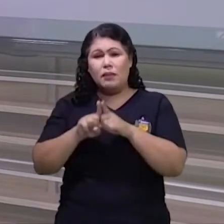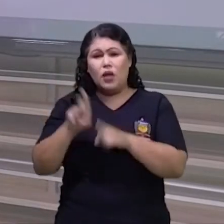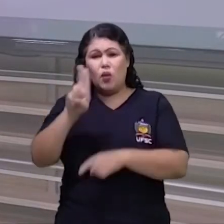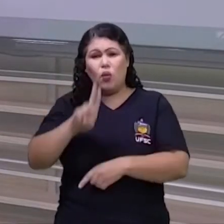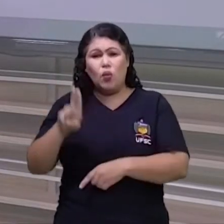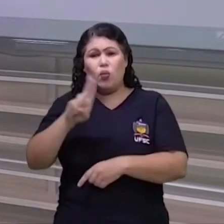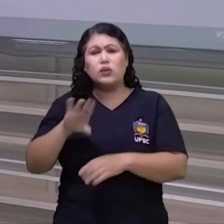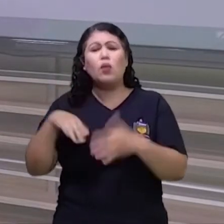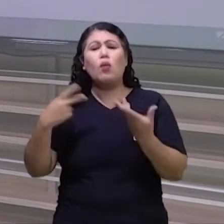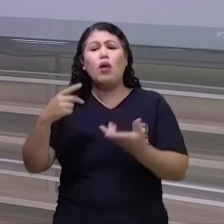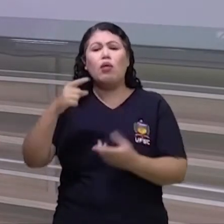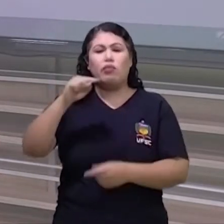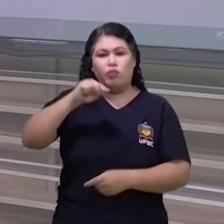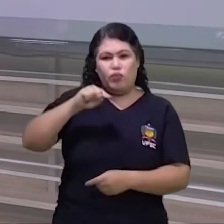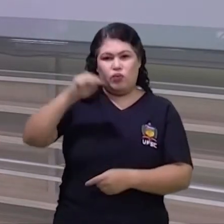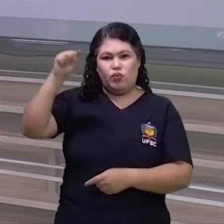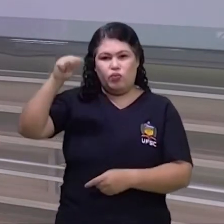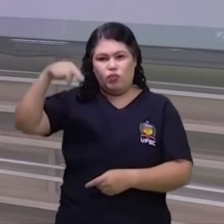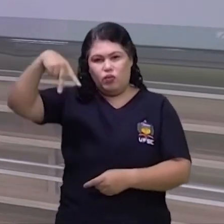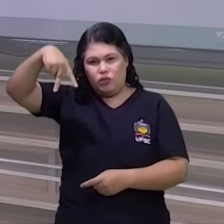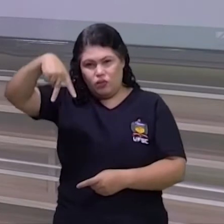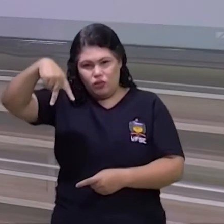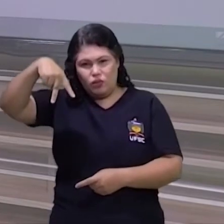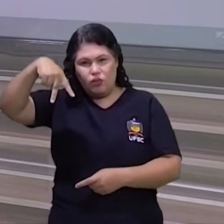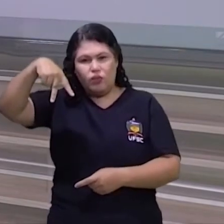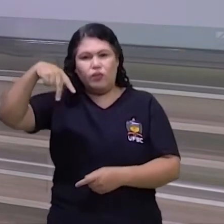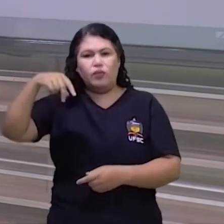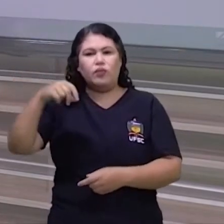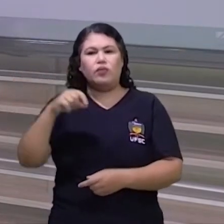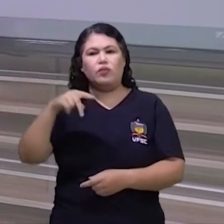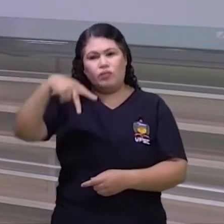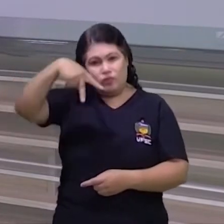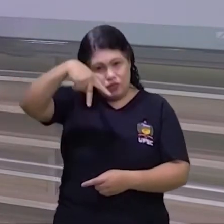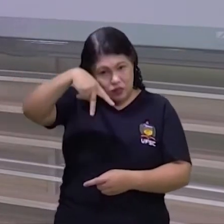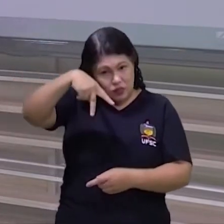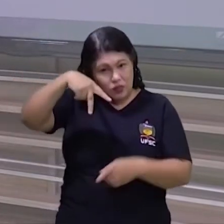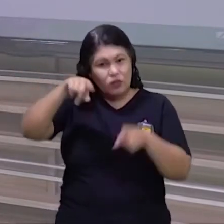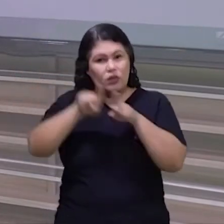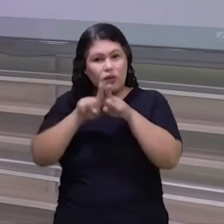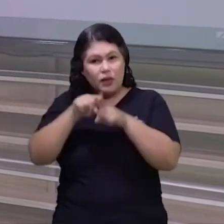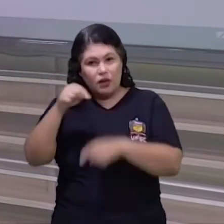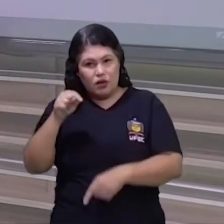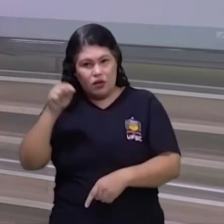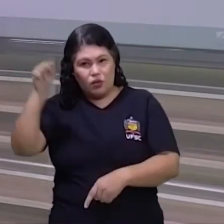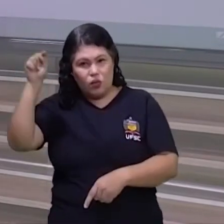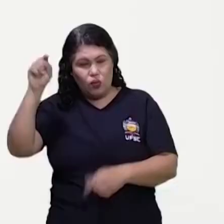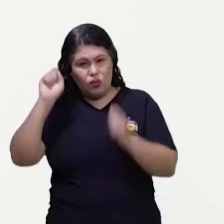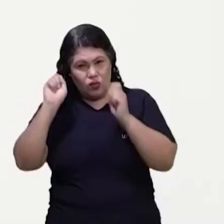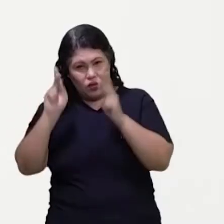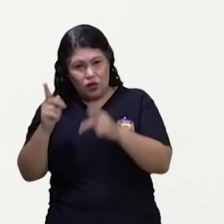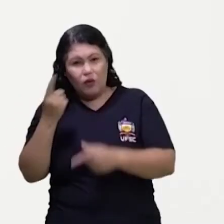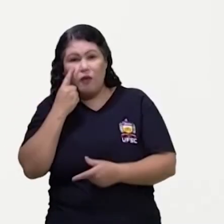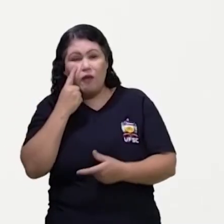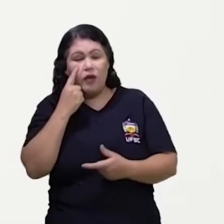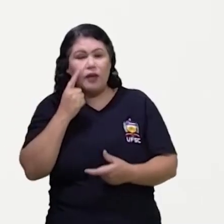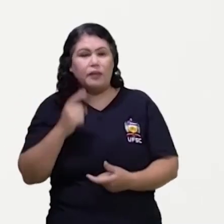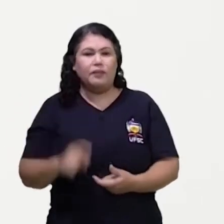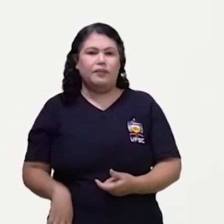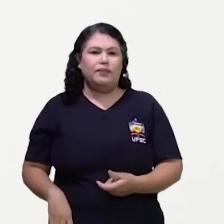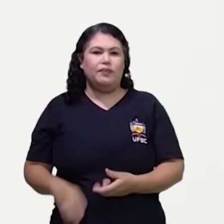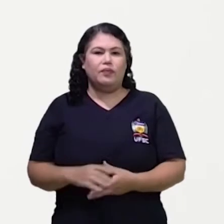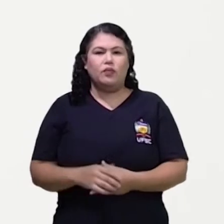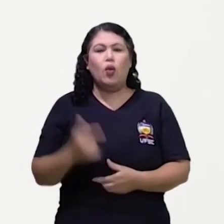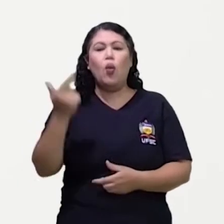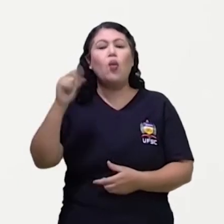sinais de pontuações, que a gente está trabalhando agora, que é o circunflexo e o agudo, ok? Vamos para lá de novo, para